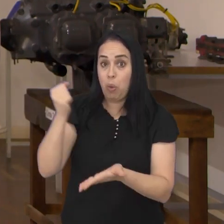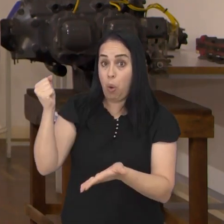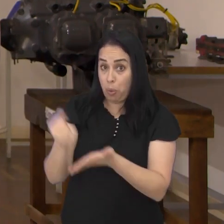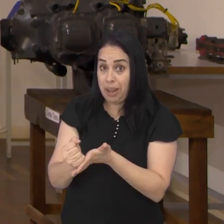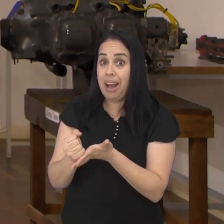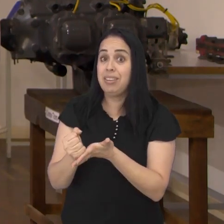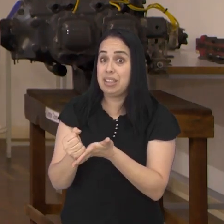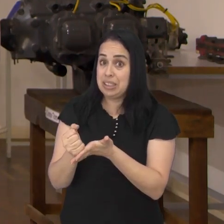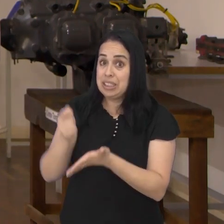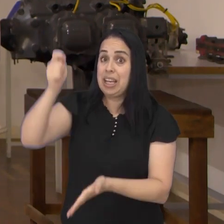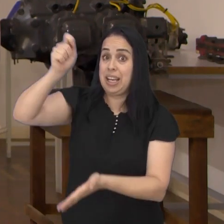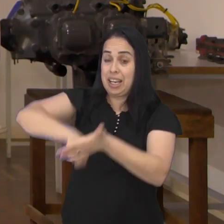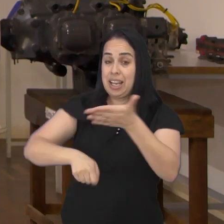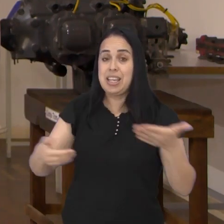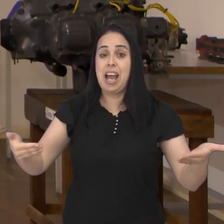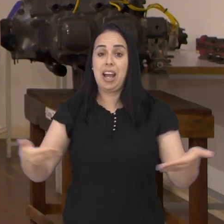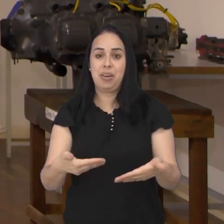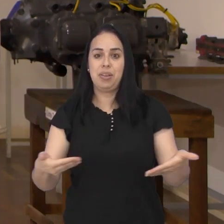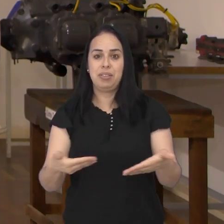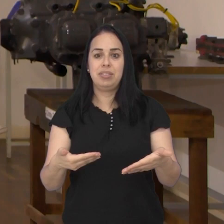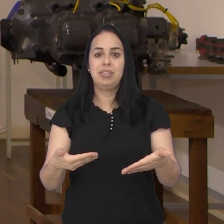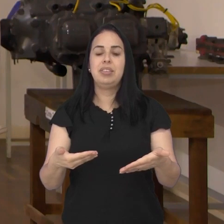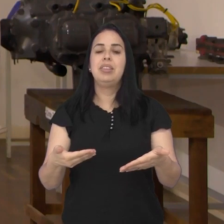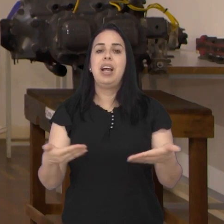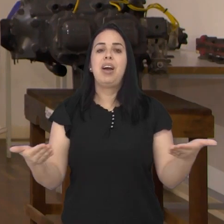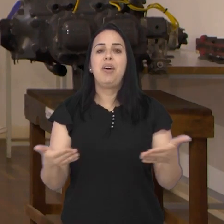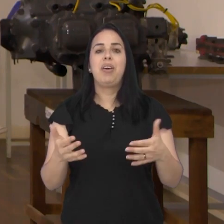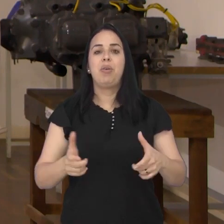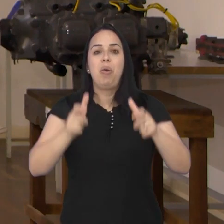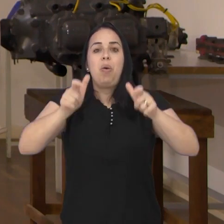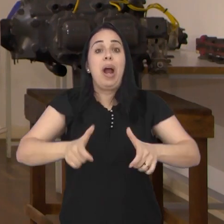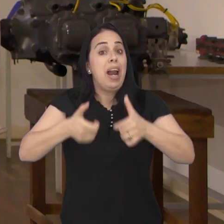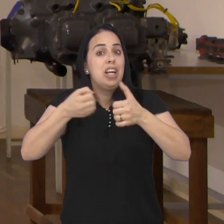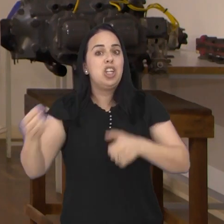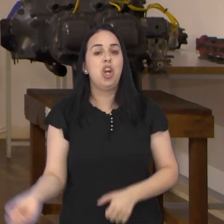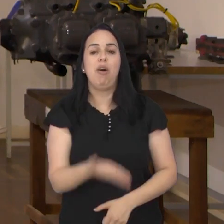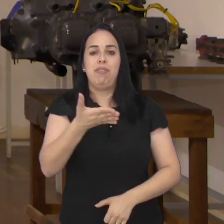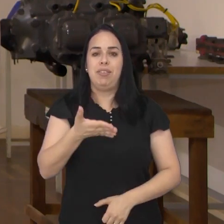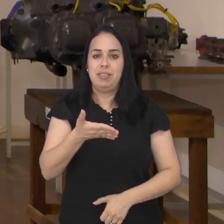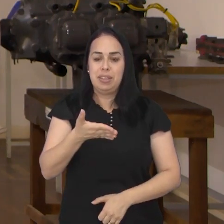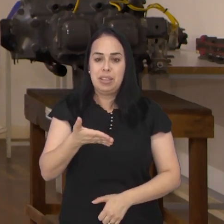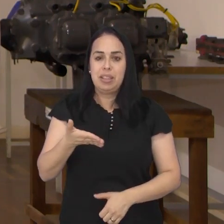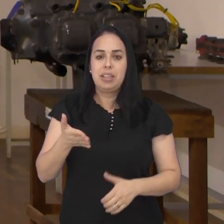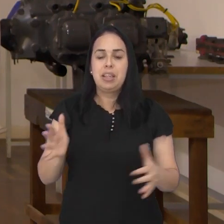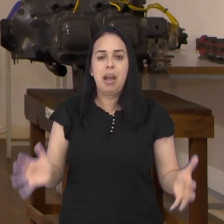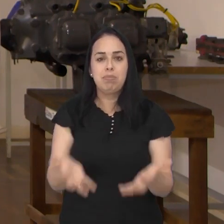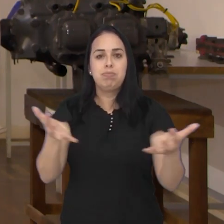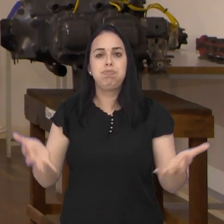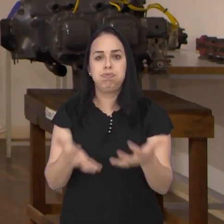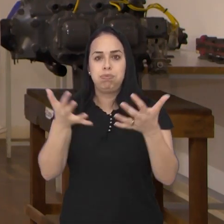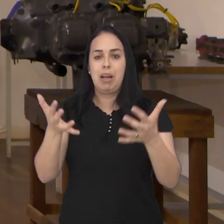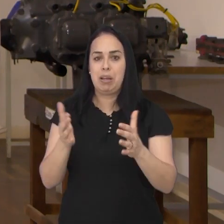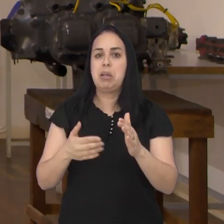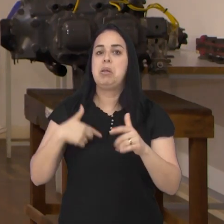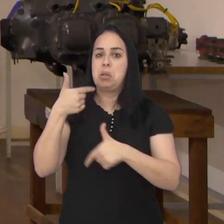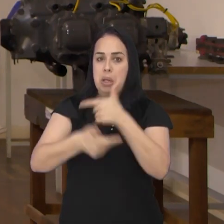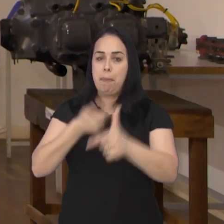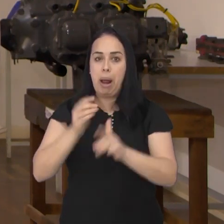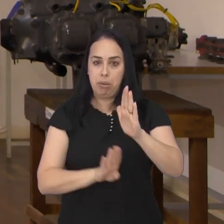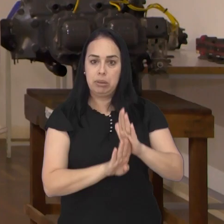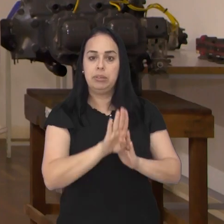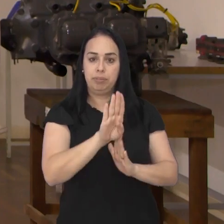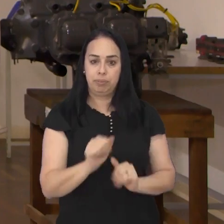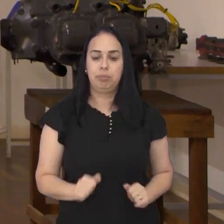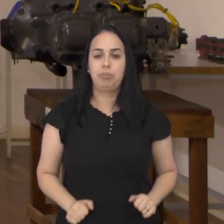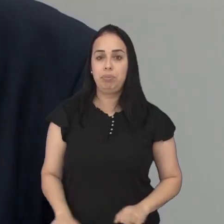com carteira assinada no setor industrial. E agora, com este novo laboratório, a expectativa é que a empregabilidade